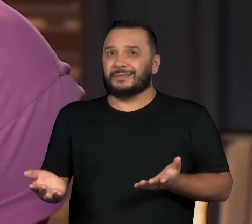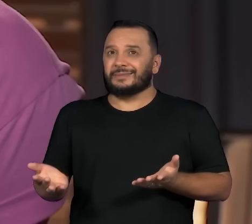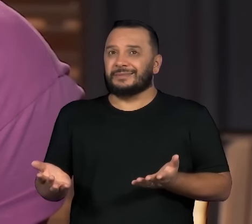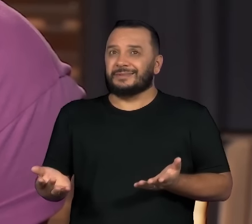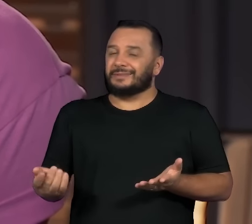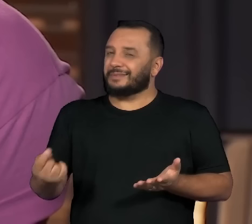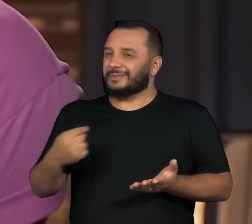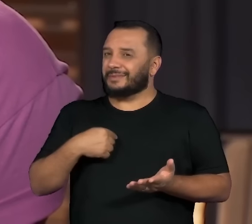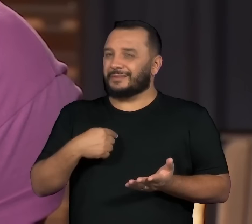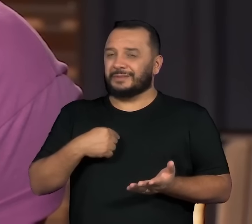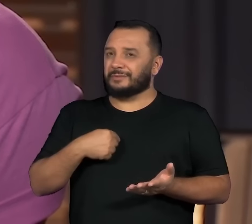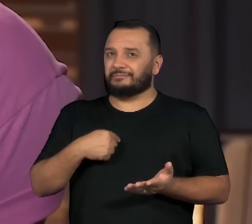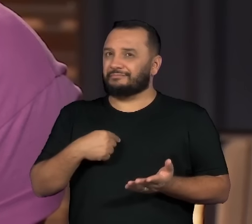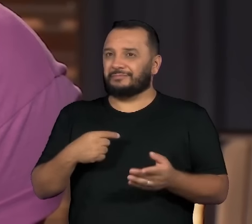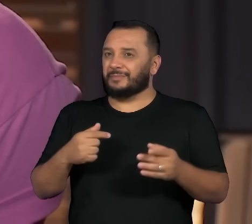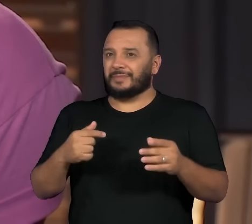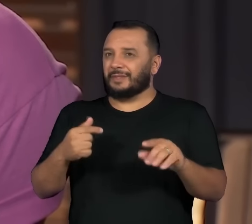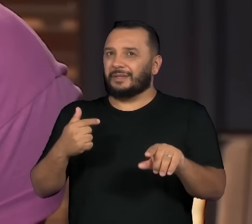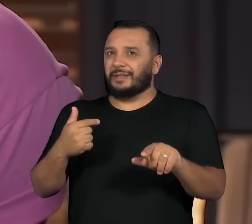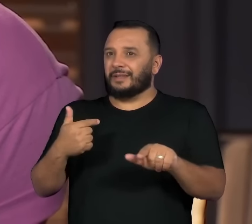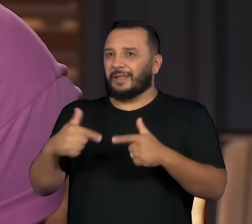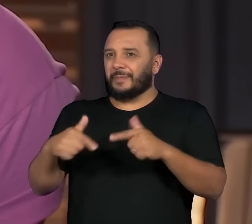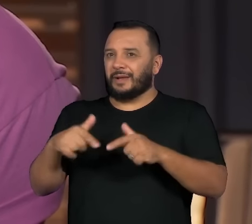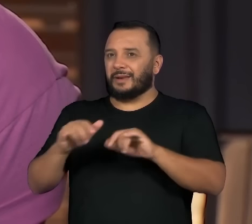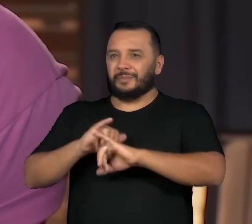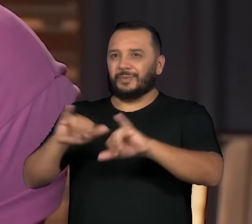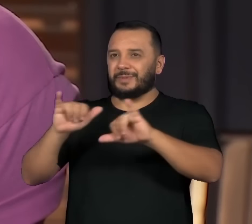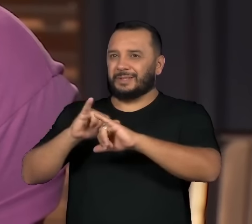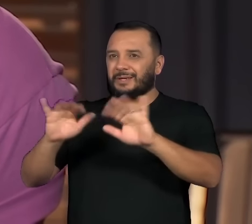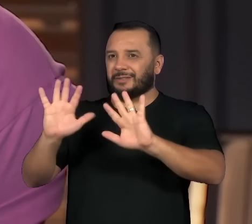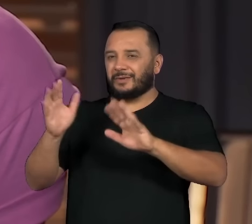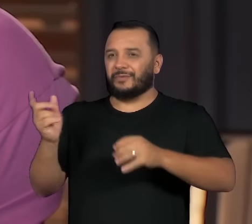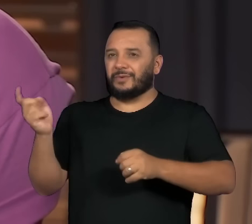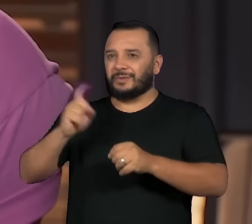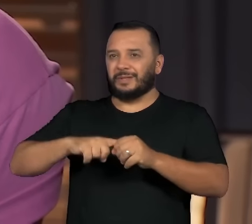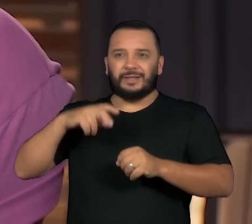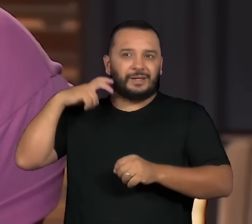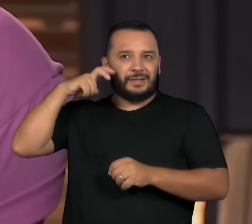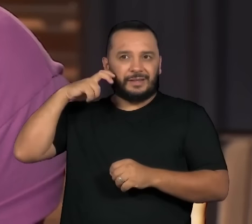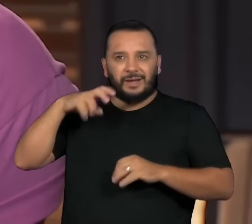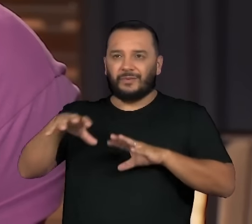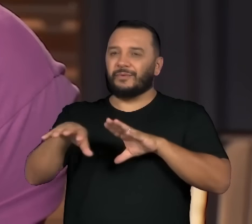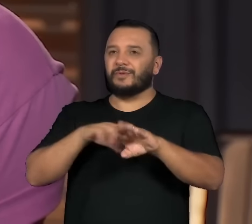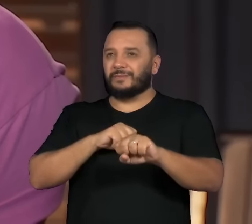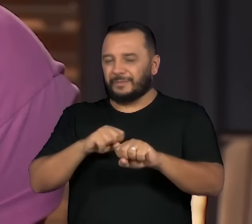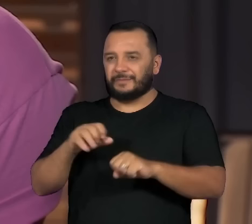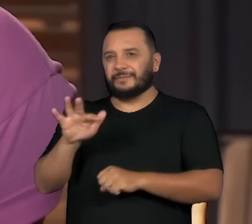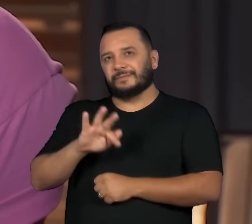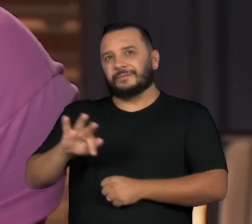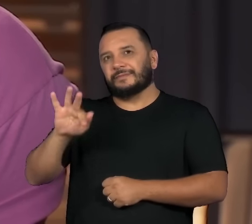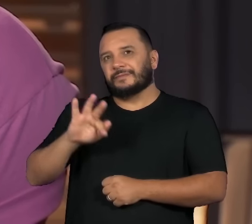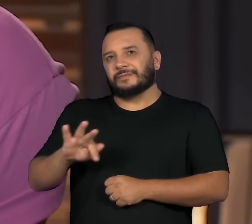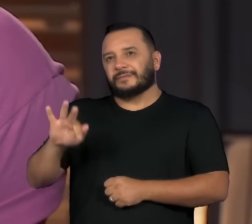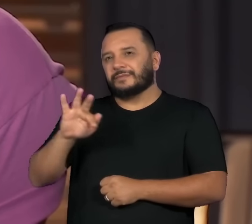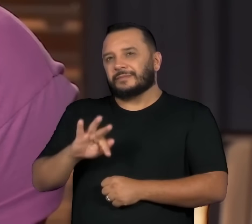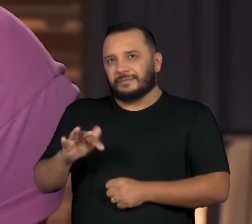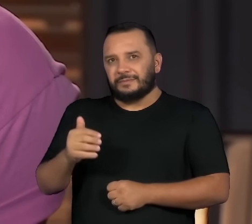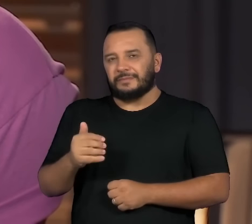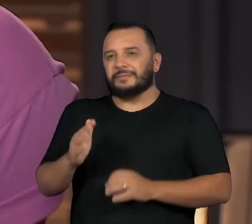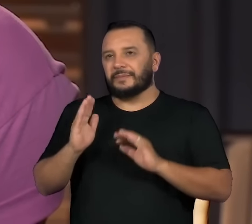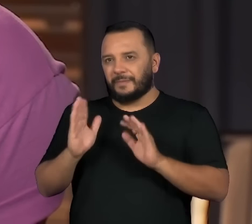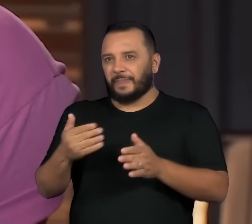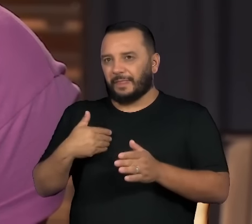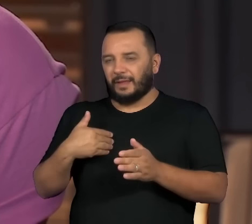já não trabalhei mais necessariamente com publicidade. Quando eu voltei para Natal, eu terminei a faculdade, mas eu já estava trabalhando